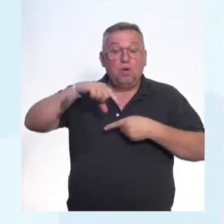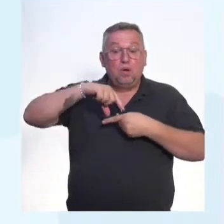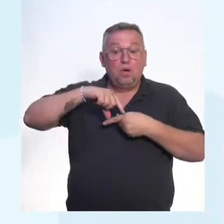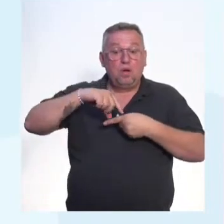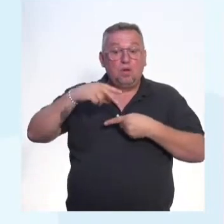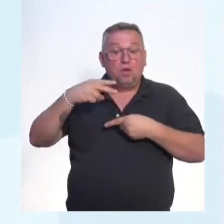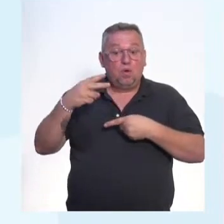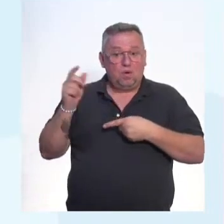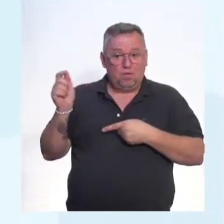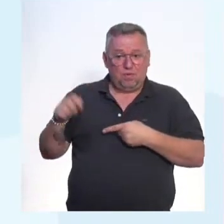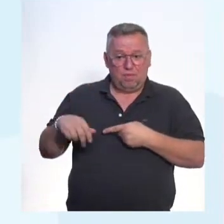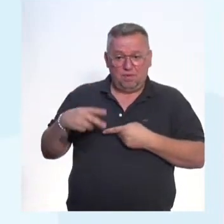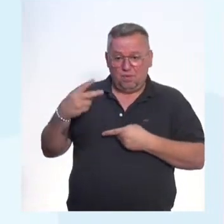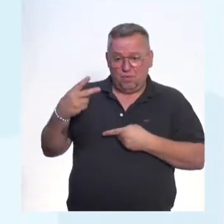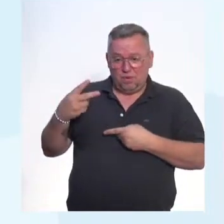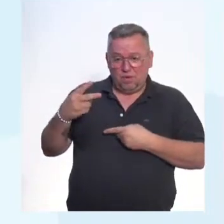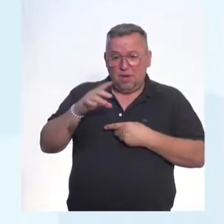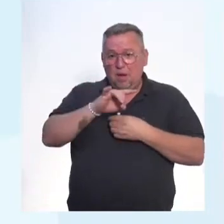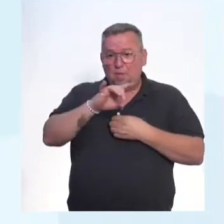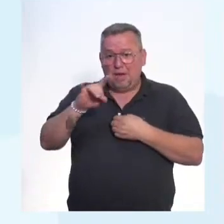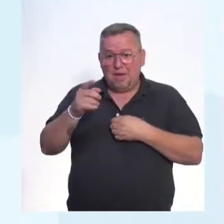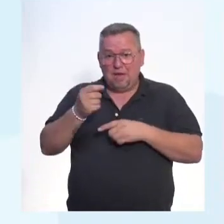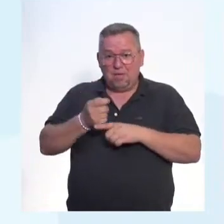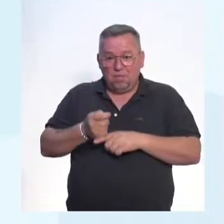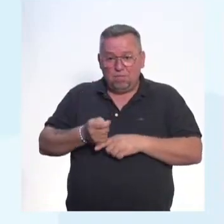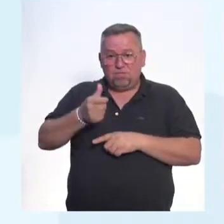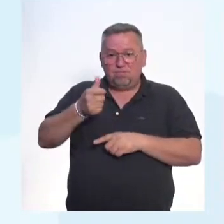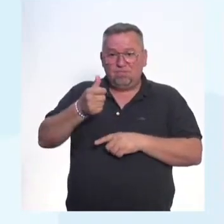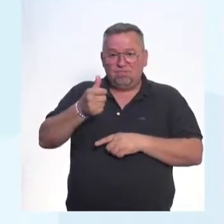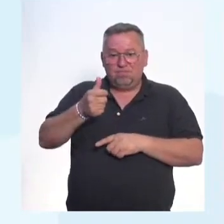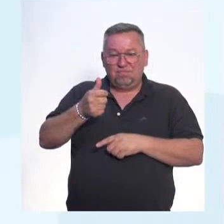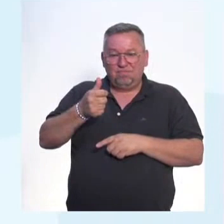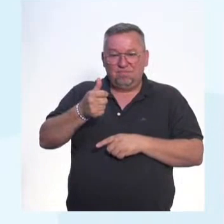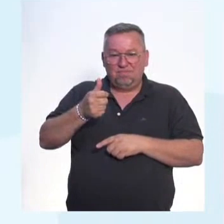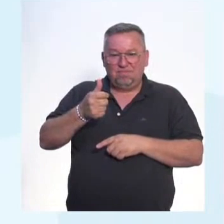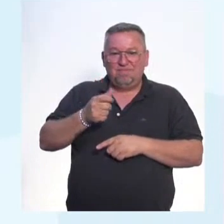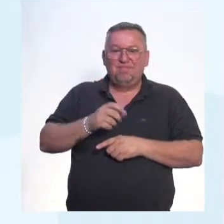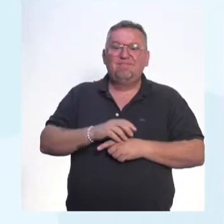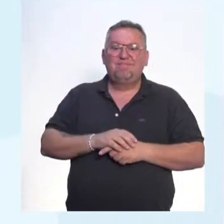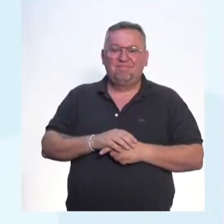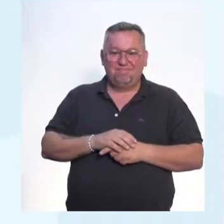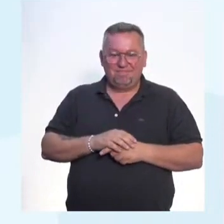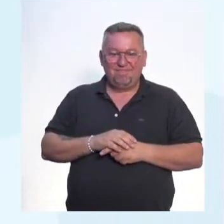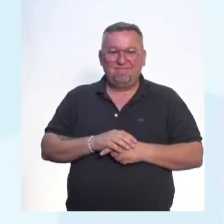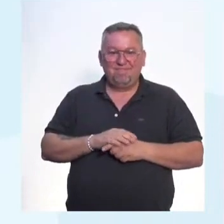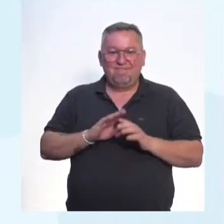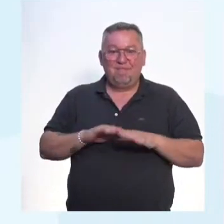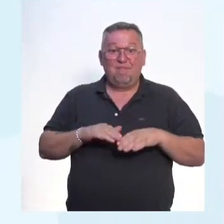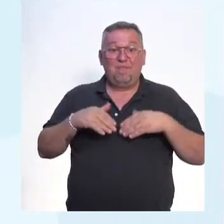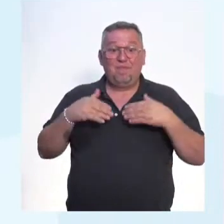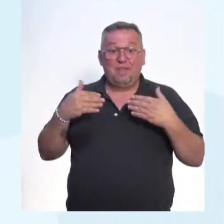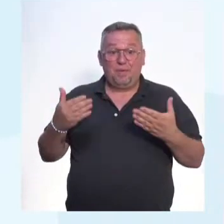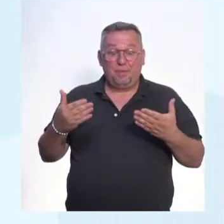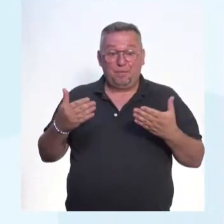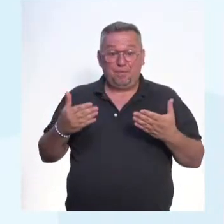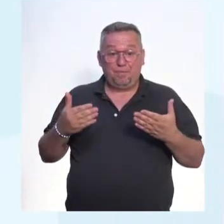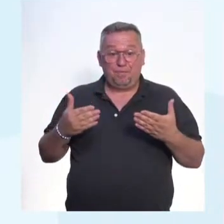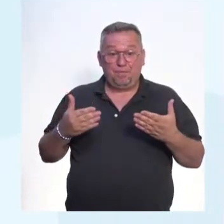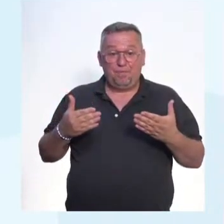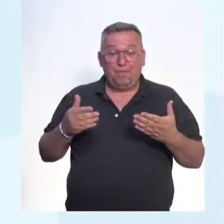total das possibilidades para cada um dos lançamentos. Então, o total